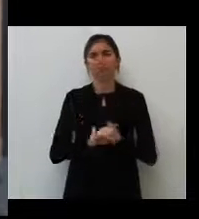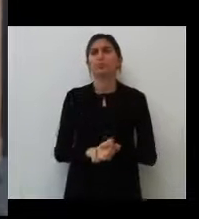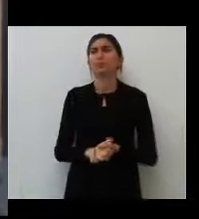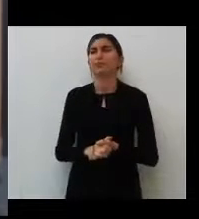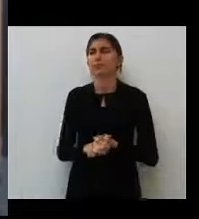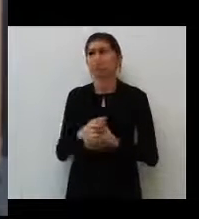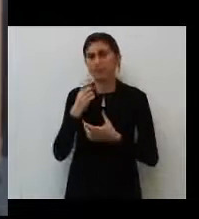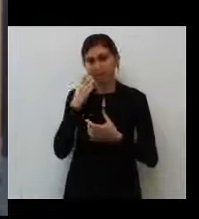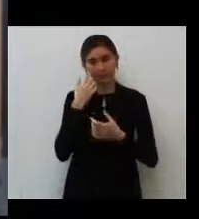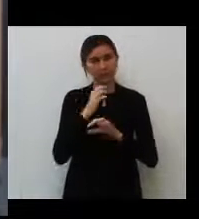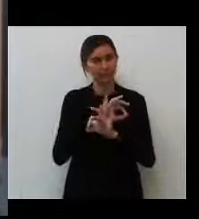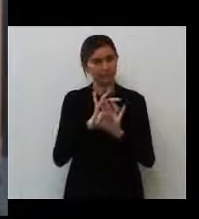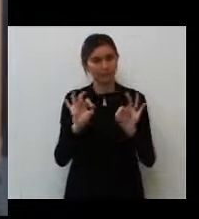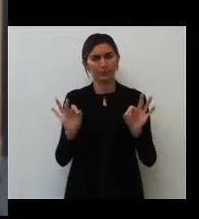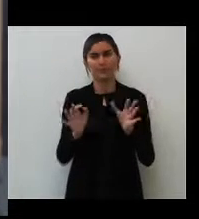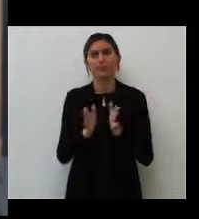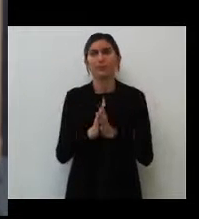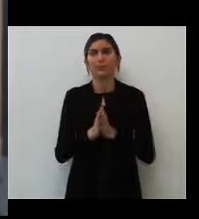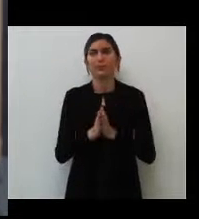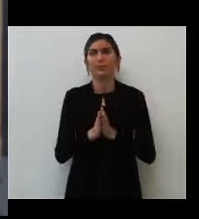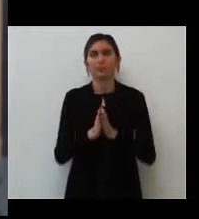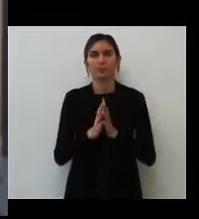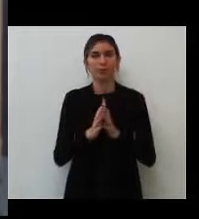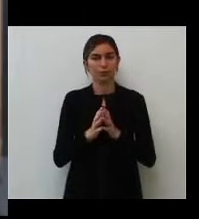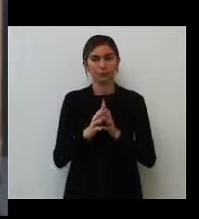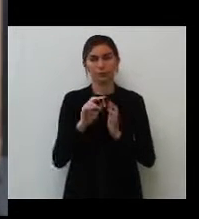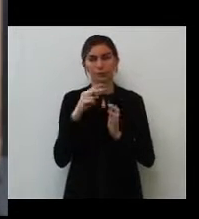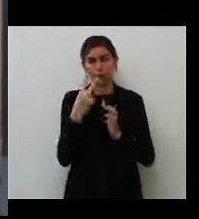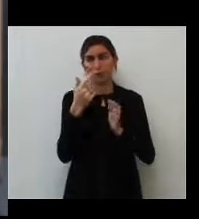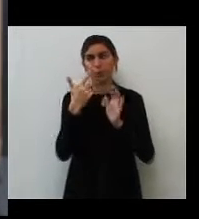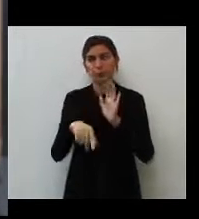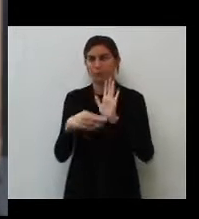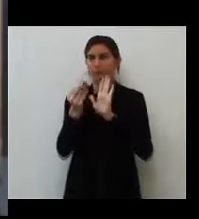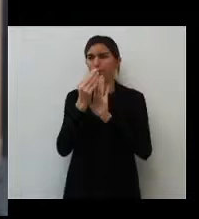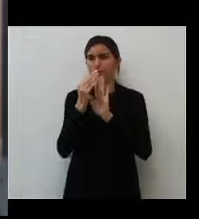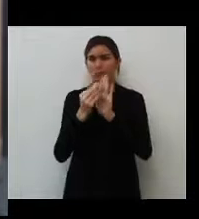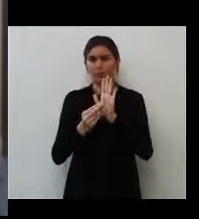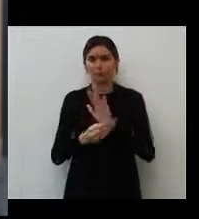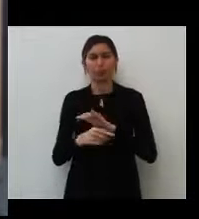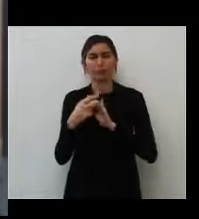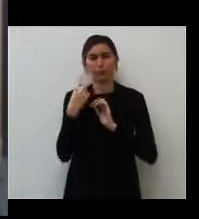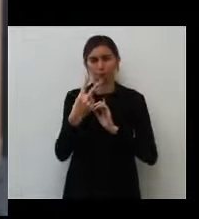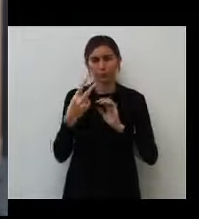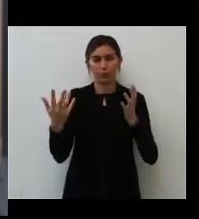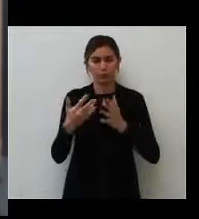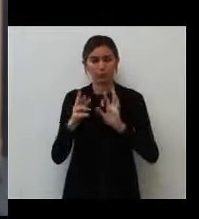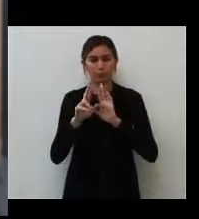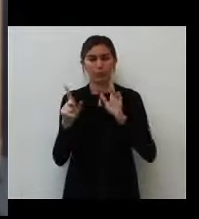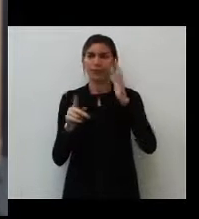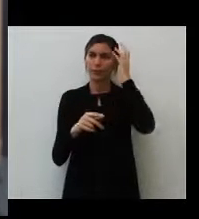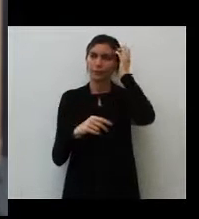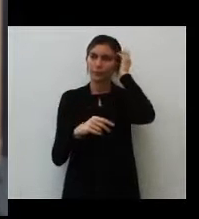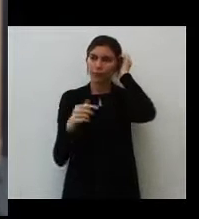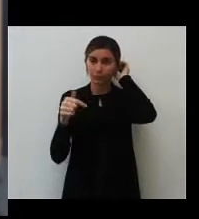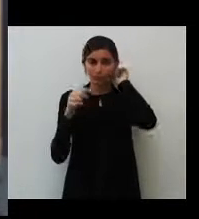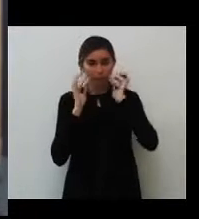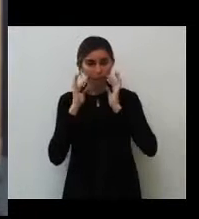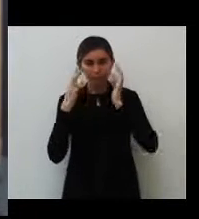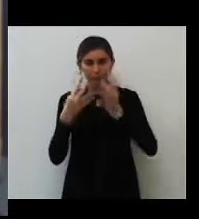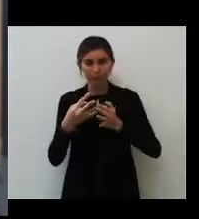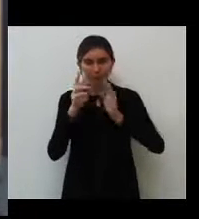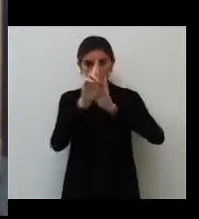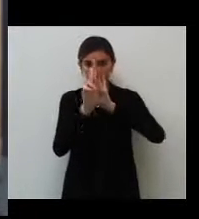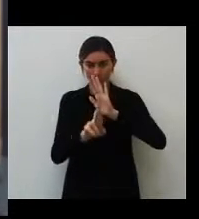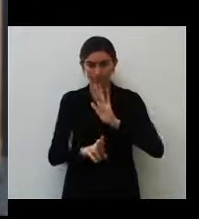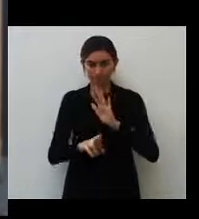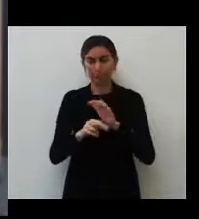perfeito maravilha coloquei mais questões viu hoje vai ser diferente eu tô aqui enfocando